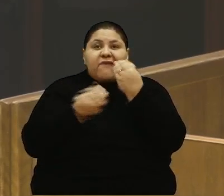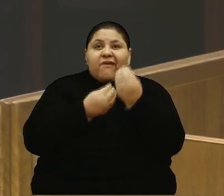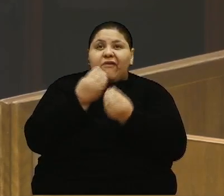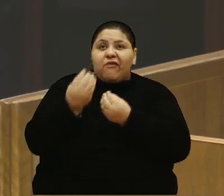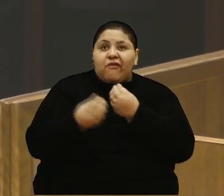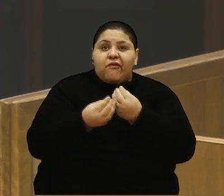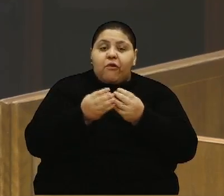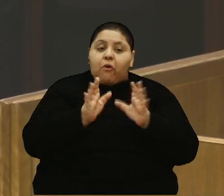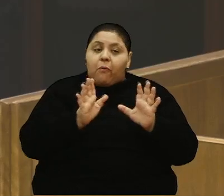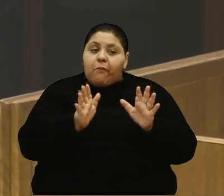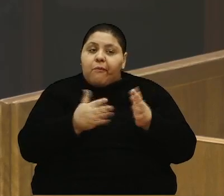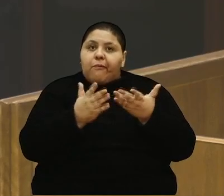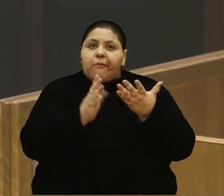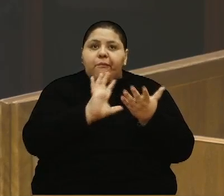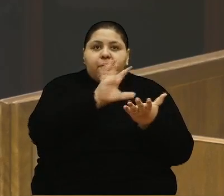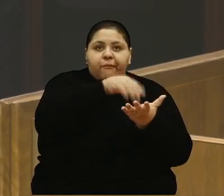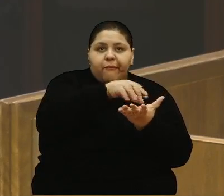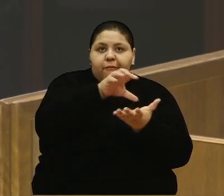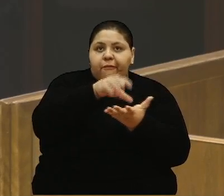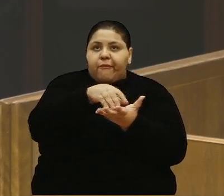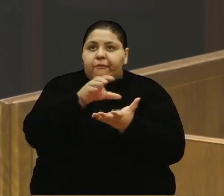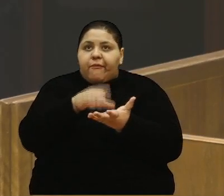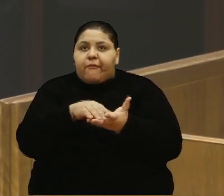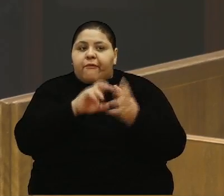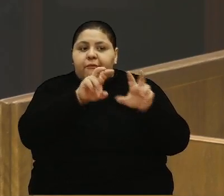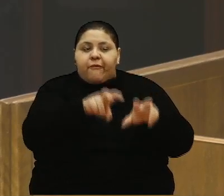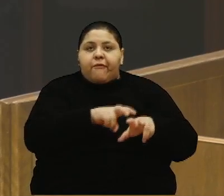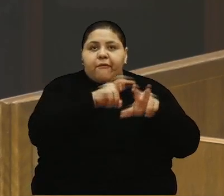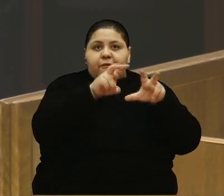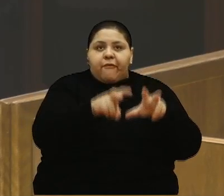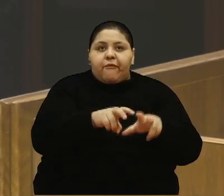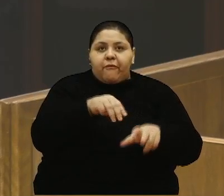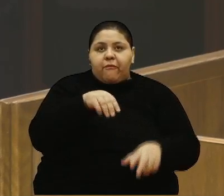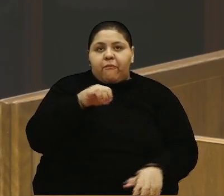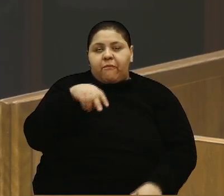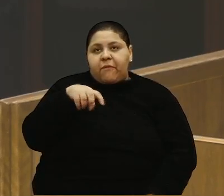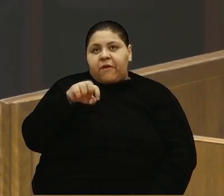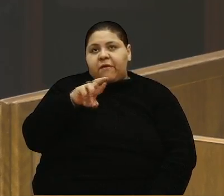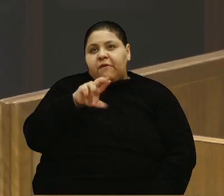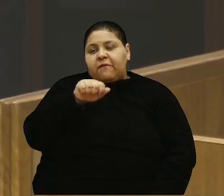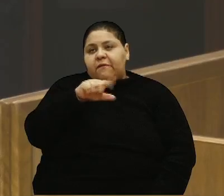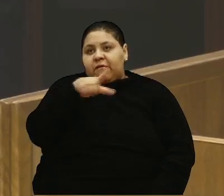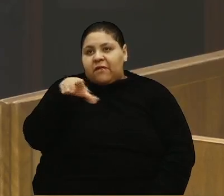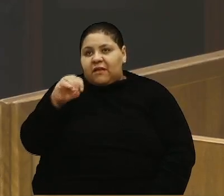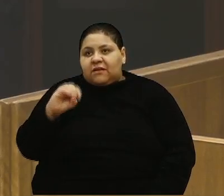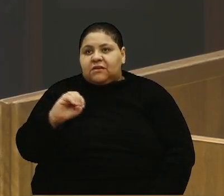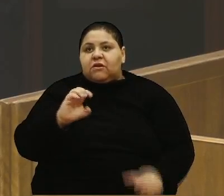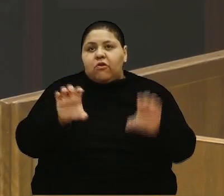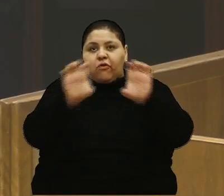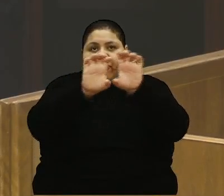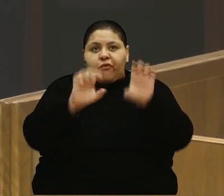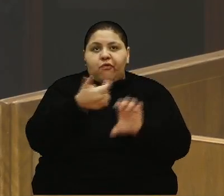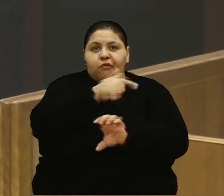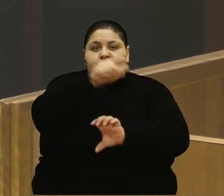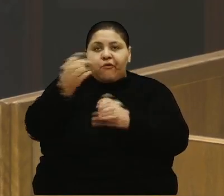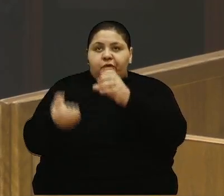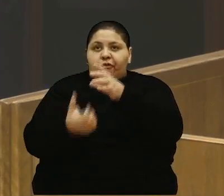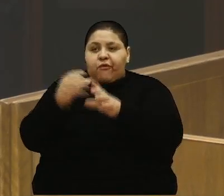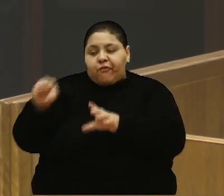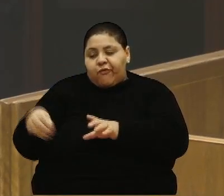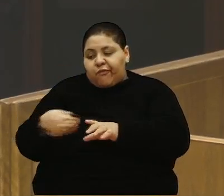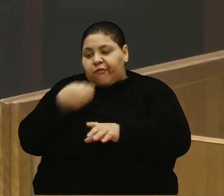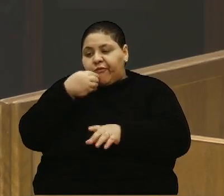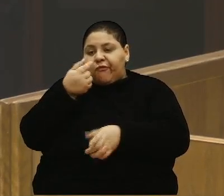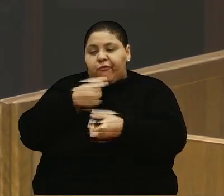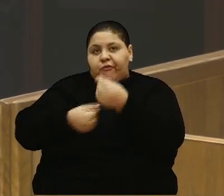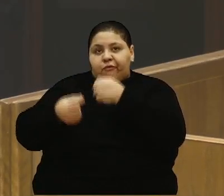que impulsionará setores como agropecuária, mineração, infraestrutura e outros, gerando mais oportunidades de negócios